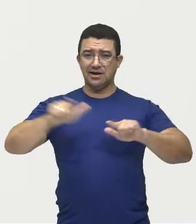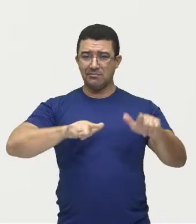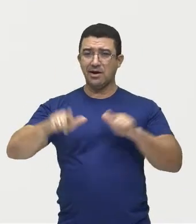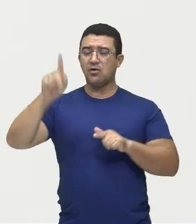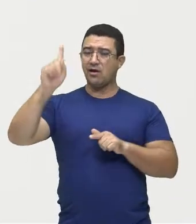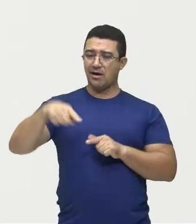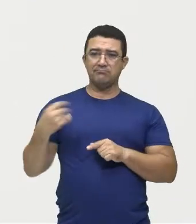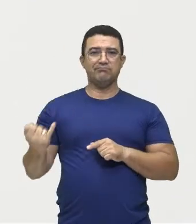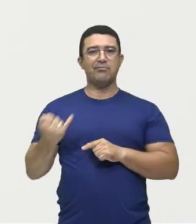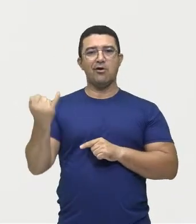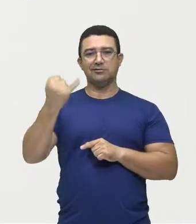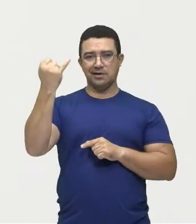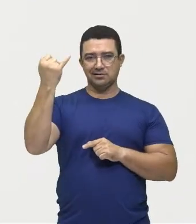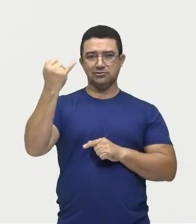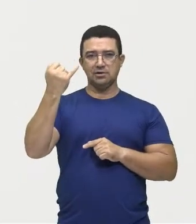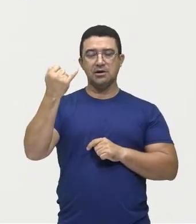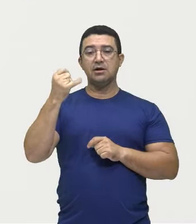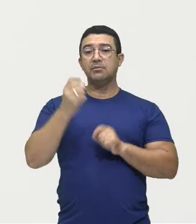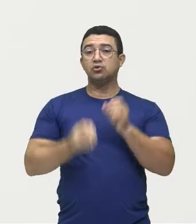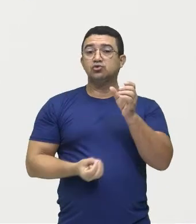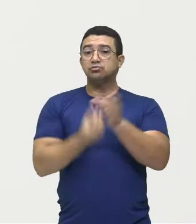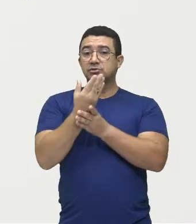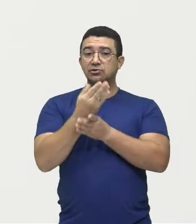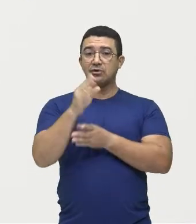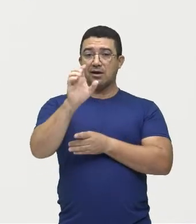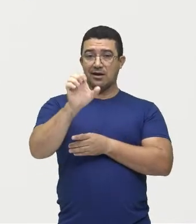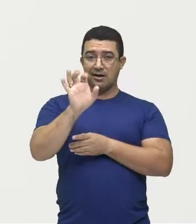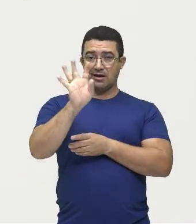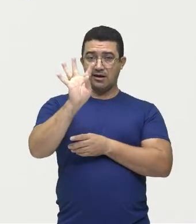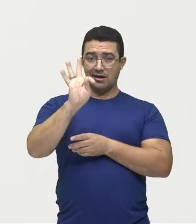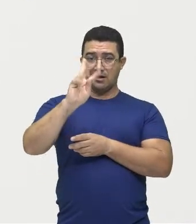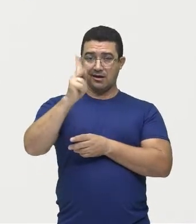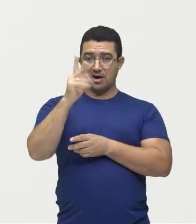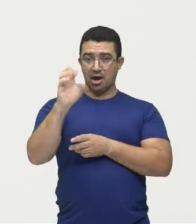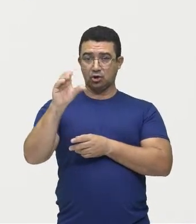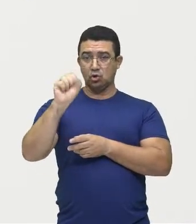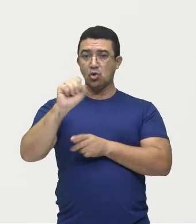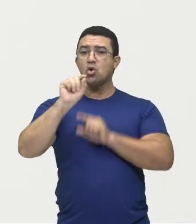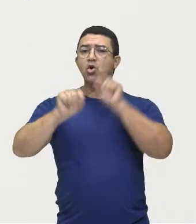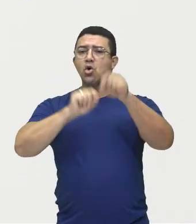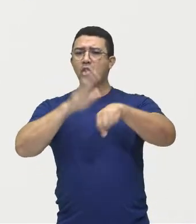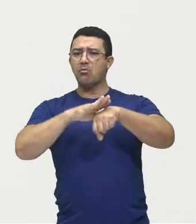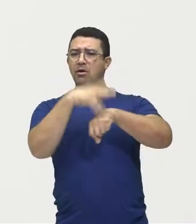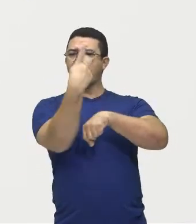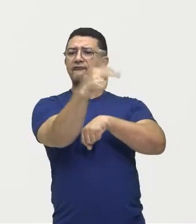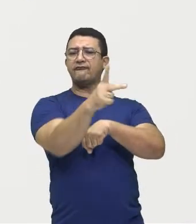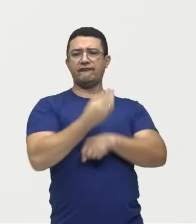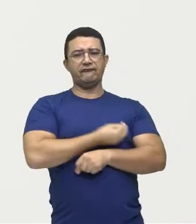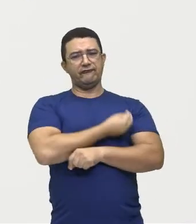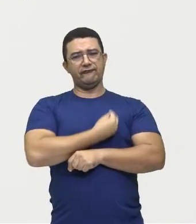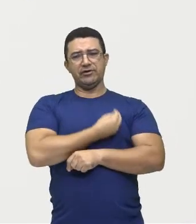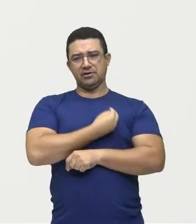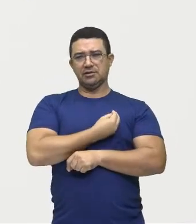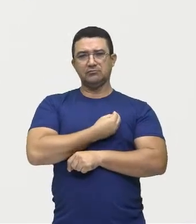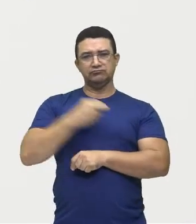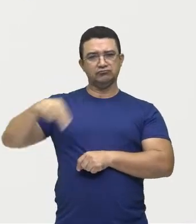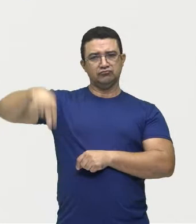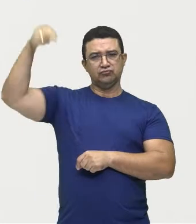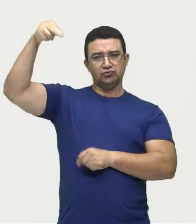foram decisivos para a formação do ethos, do modo de vida norte-americano, sobretudo das colônias do